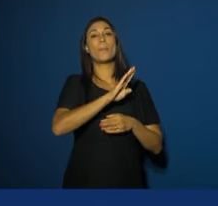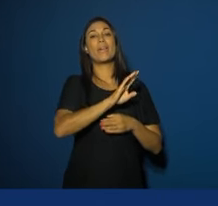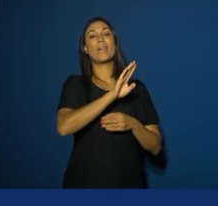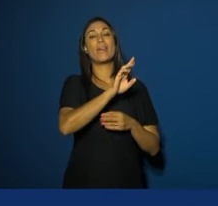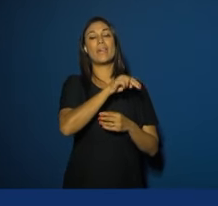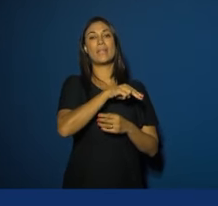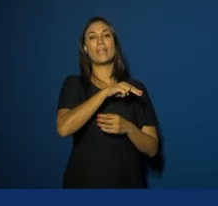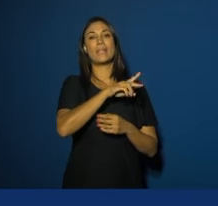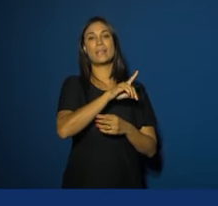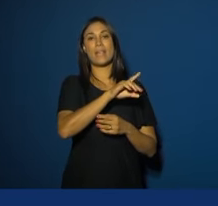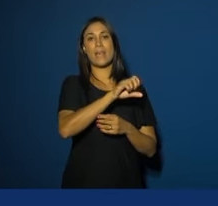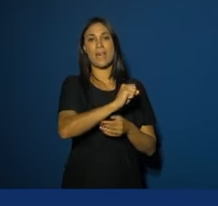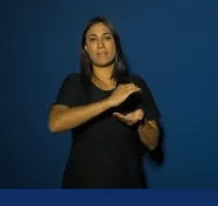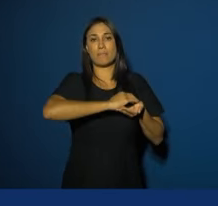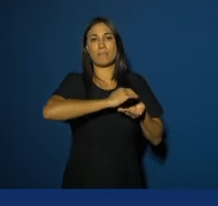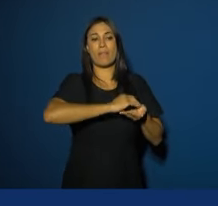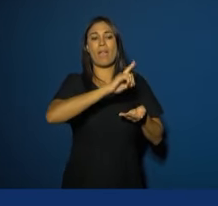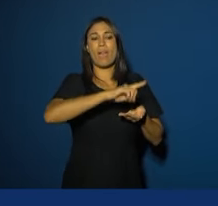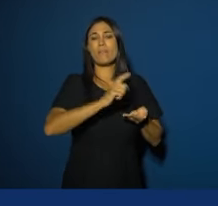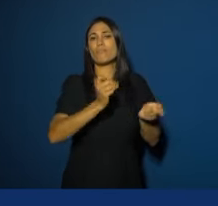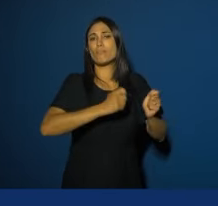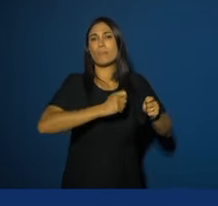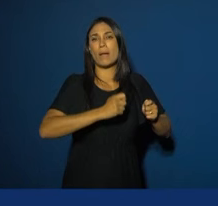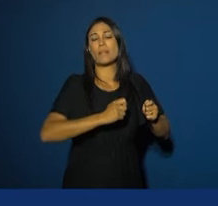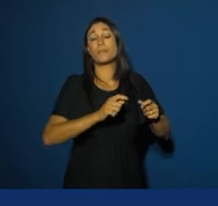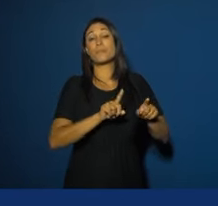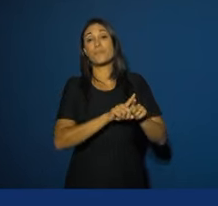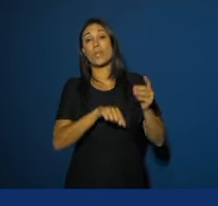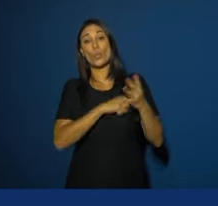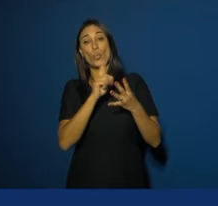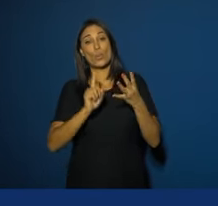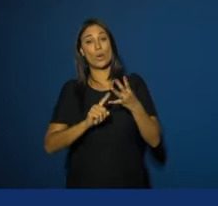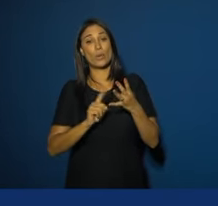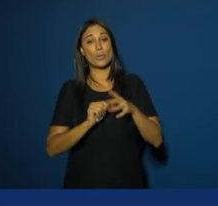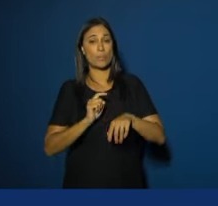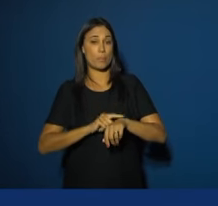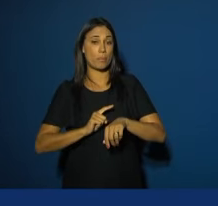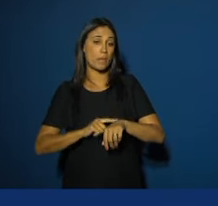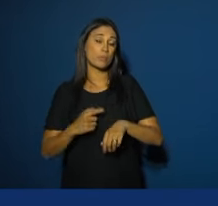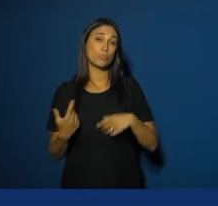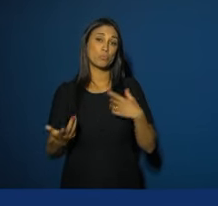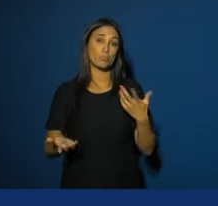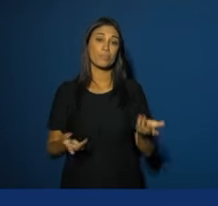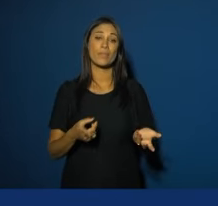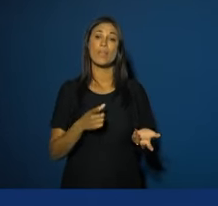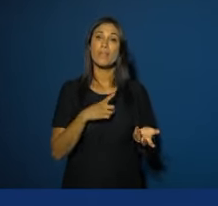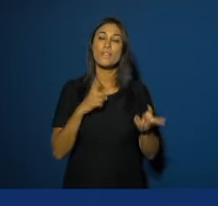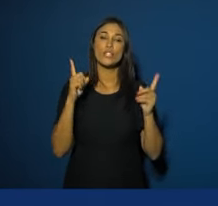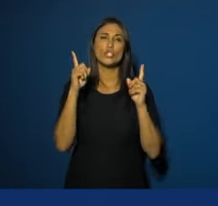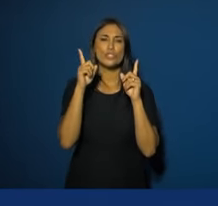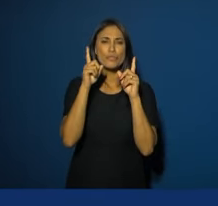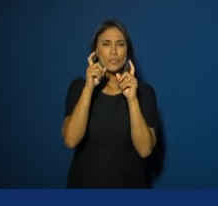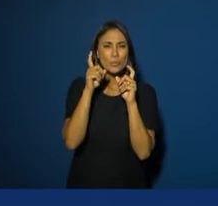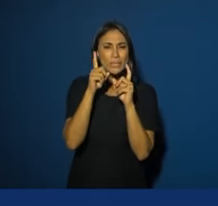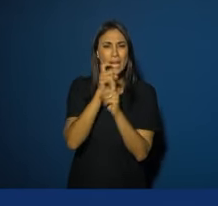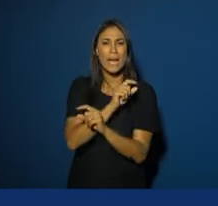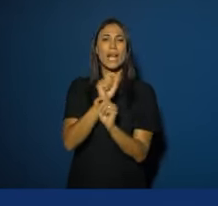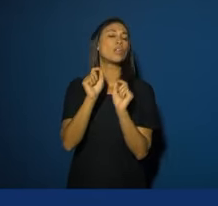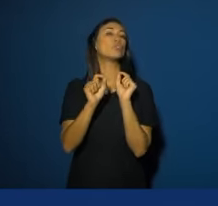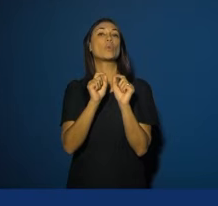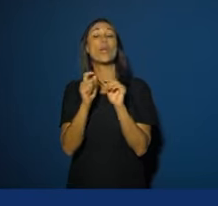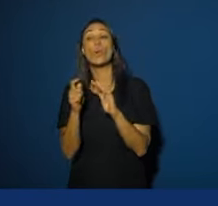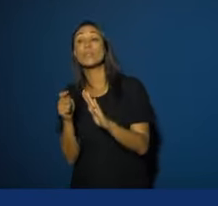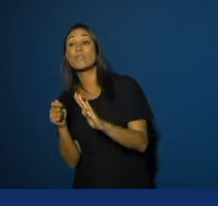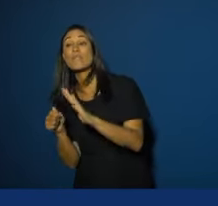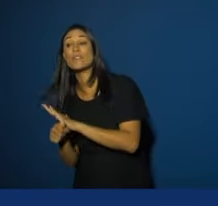de suportar e um quarto momento eh eh teve dificuldade para elucidar os